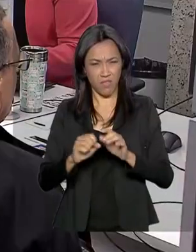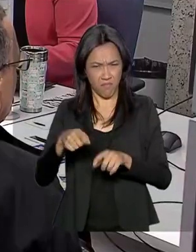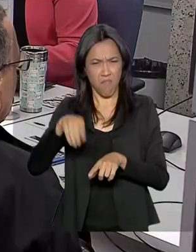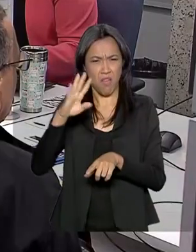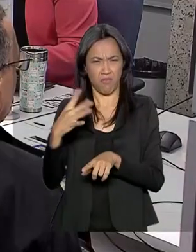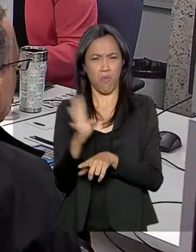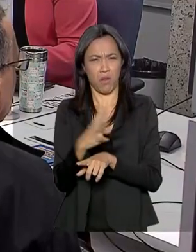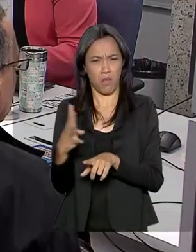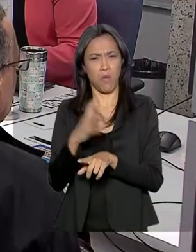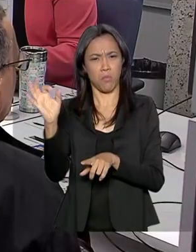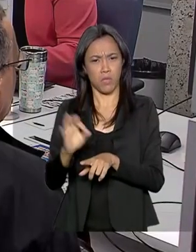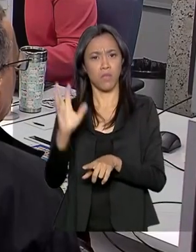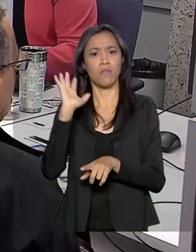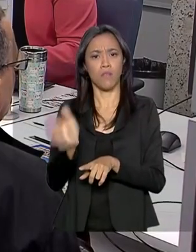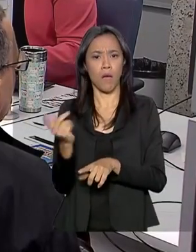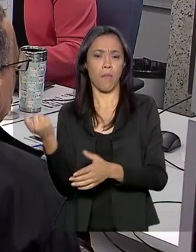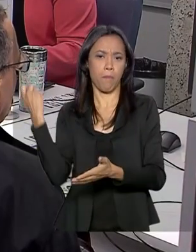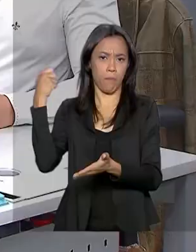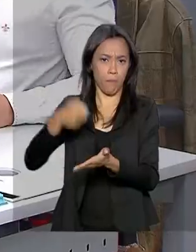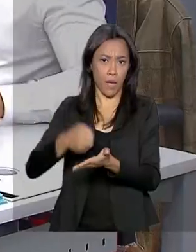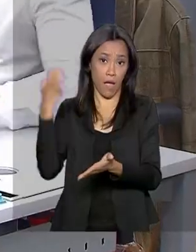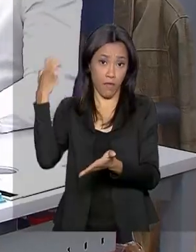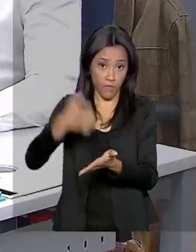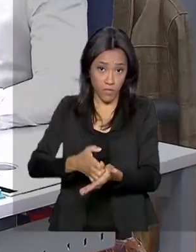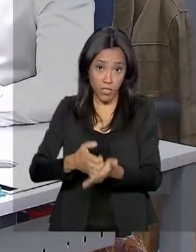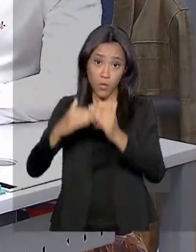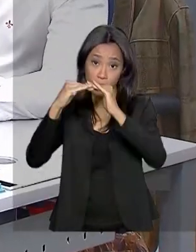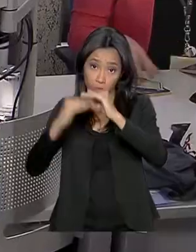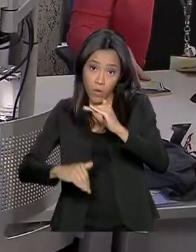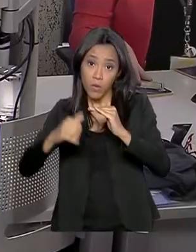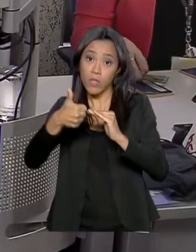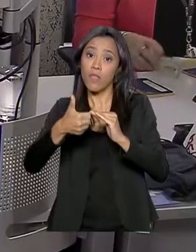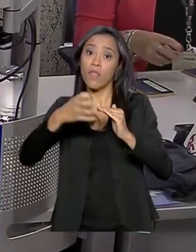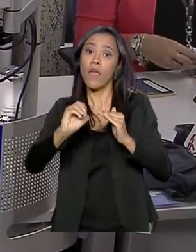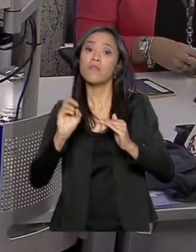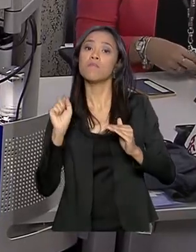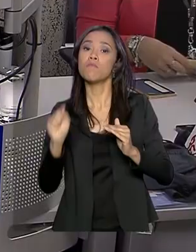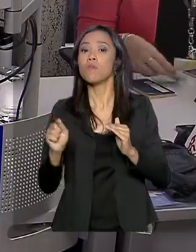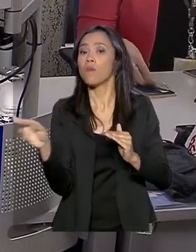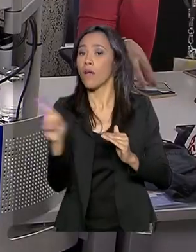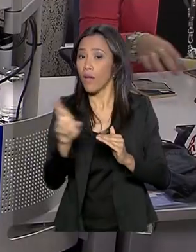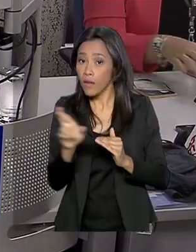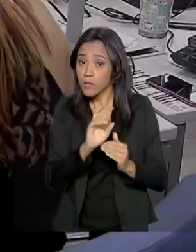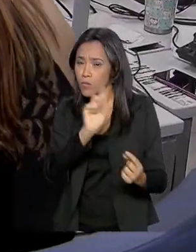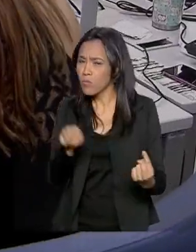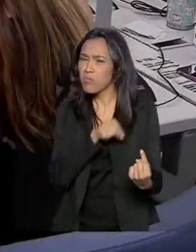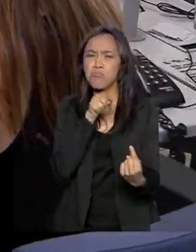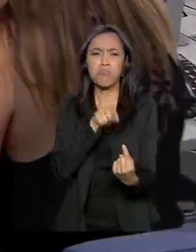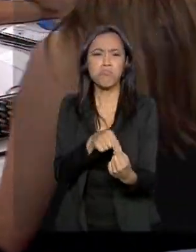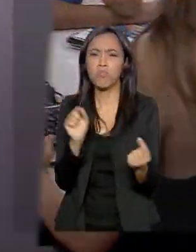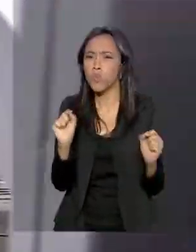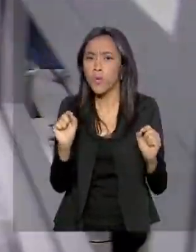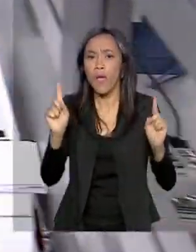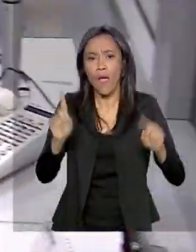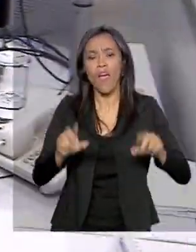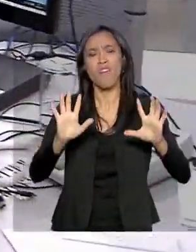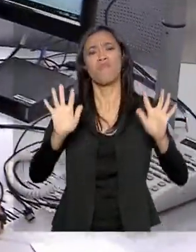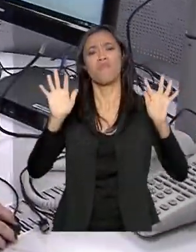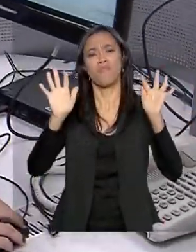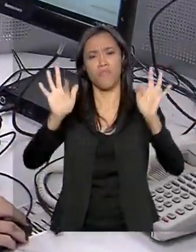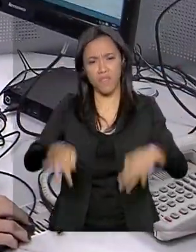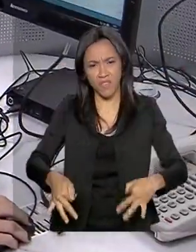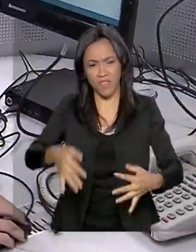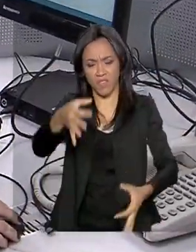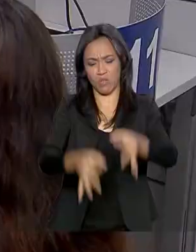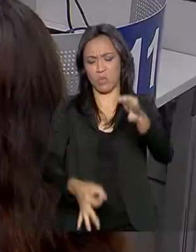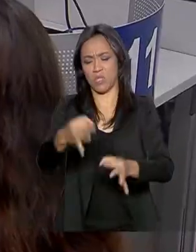vão poder pagar à vista com valores inferiores a 10 mil reais. Essa iniciativa tem como objetivo encerrar processos judiciais